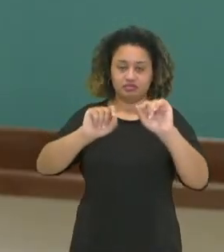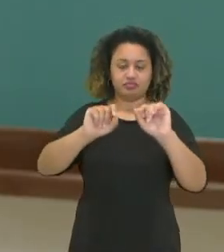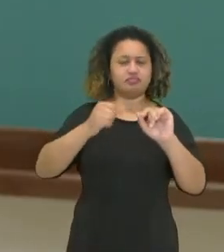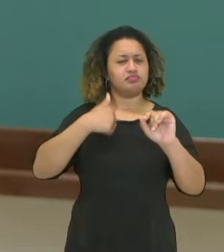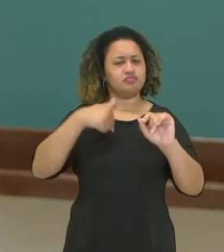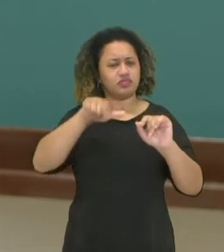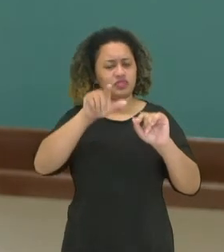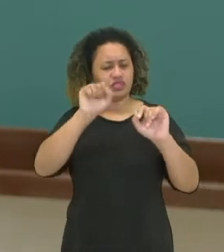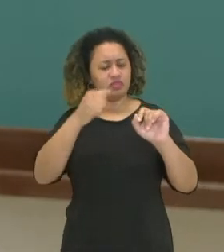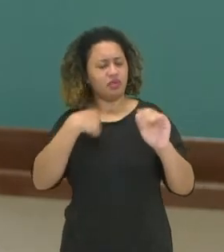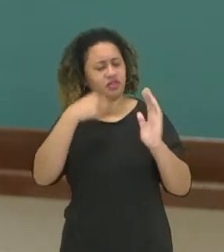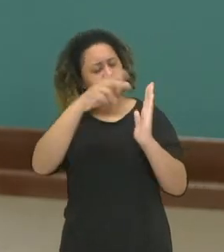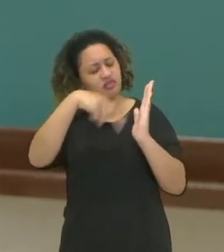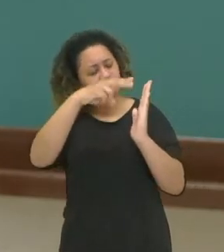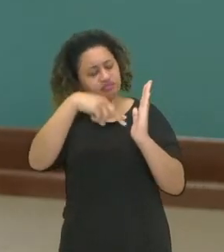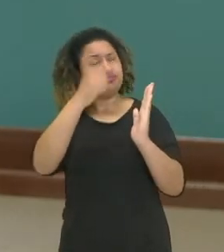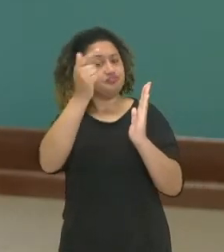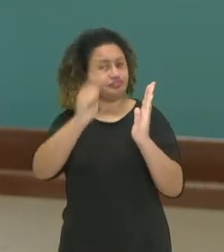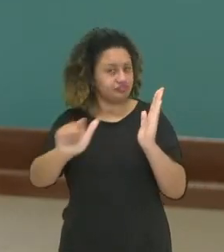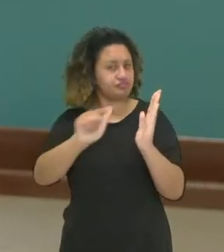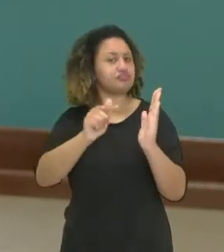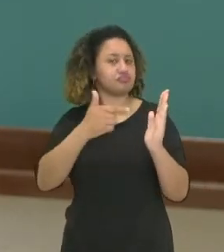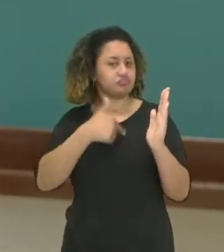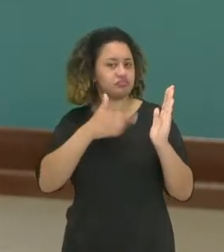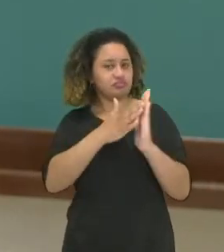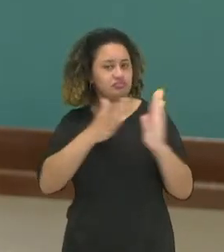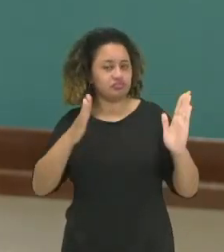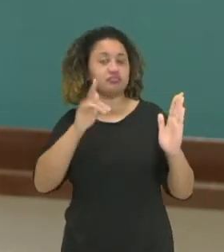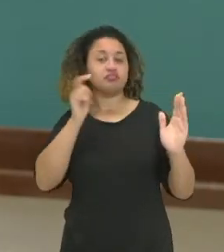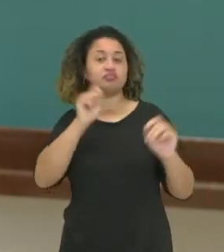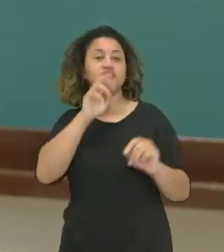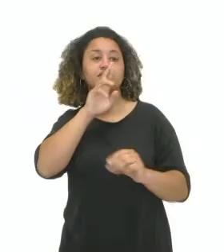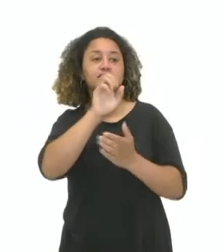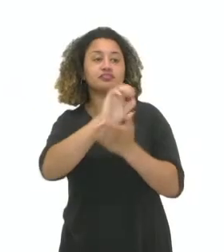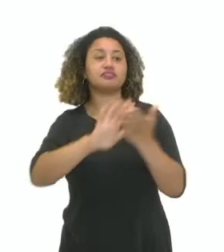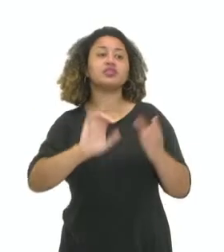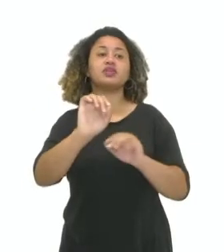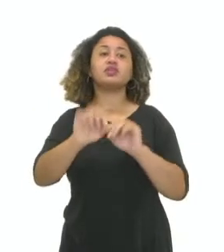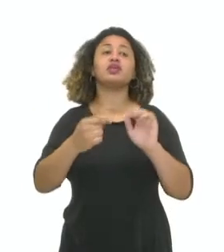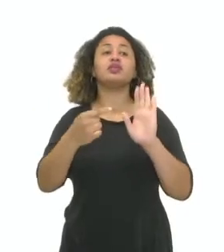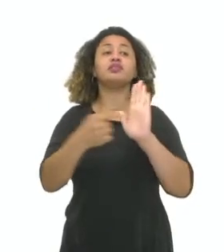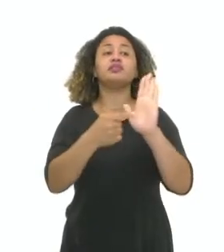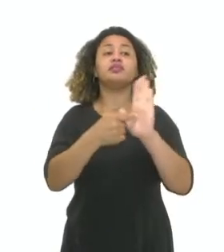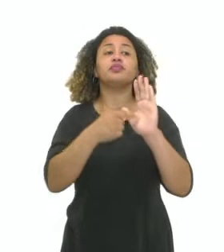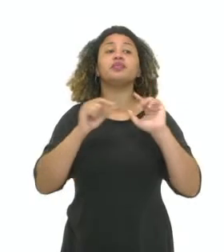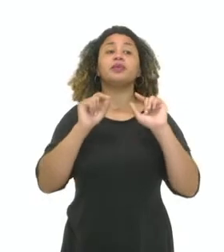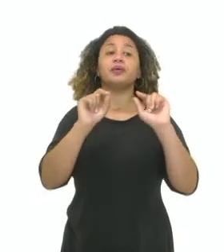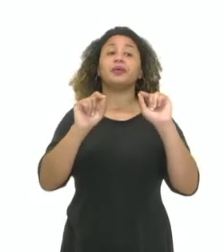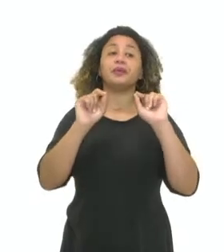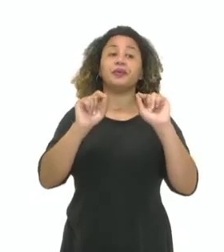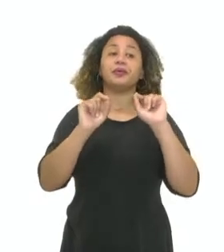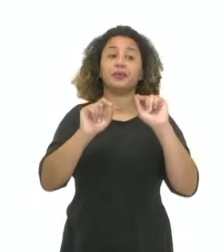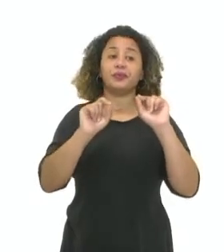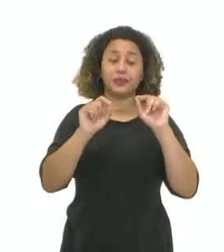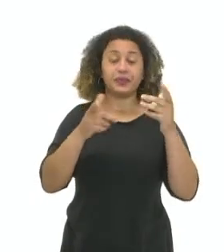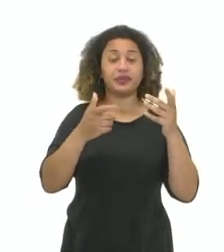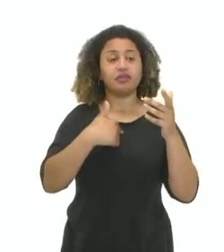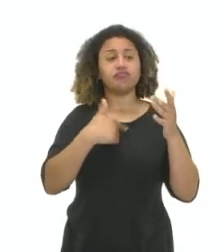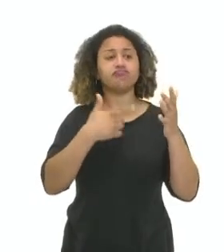você pode reler o trecho e o que você viu? Que ele denunciava, como exemplifica o texto,